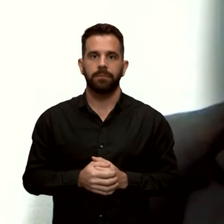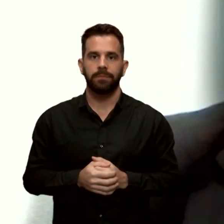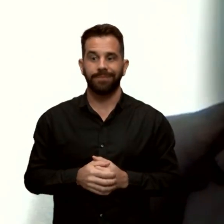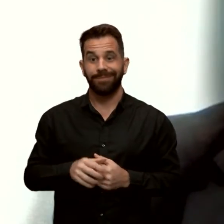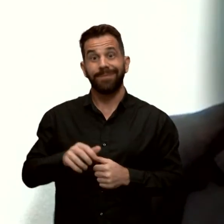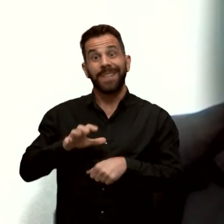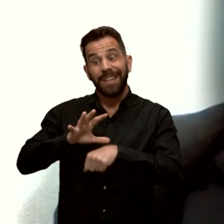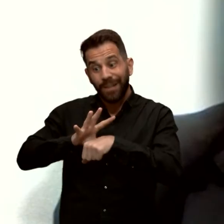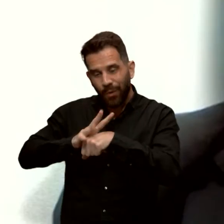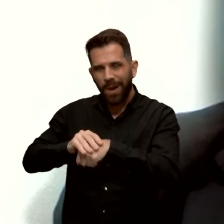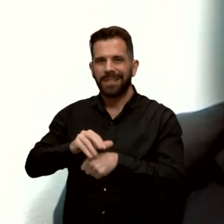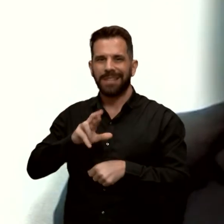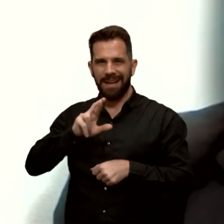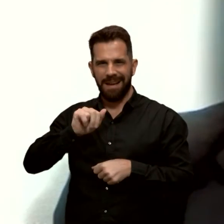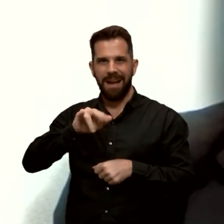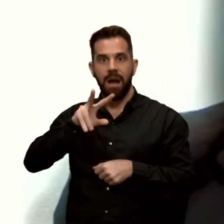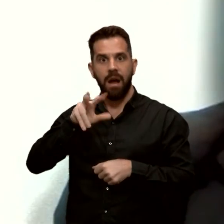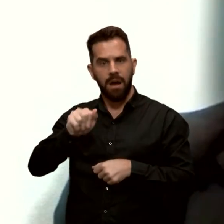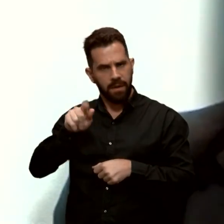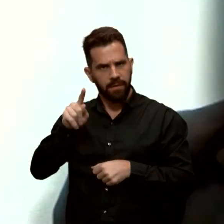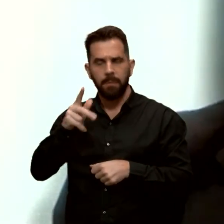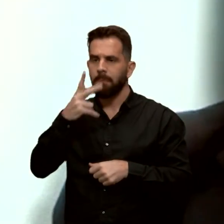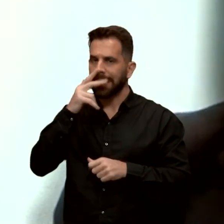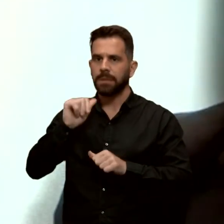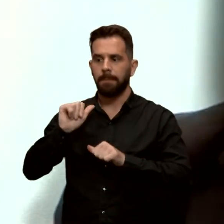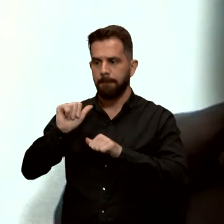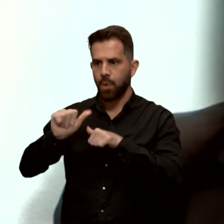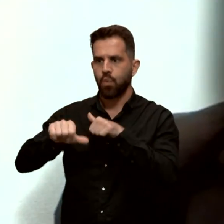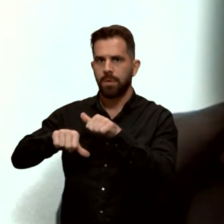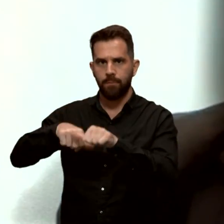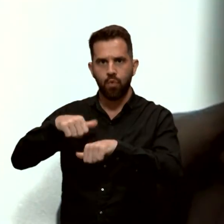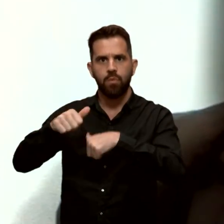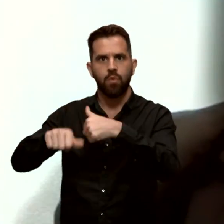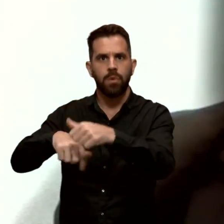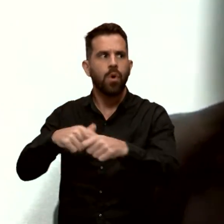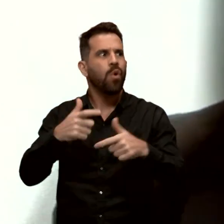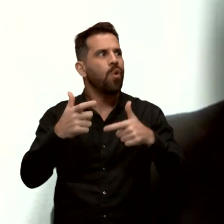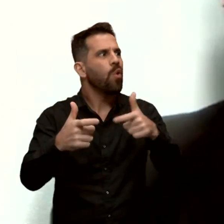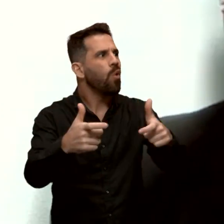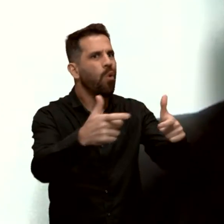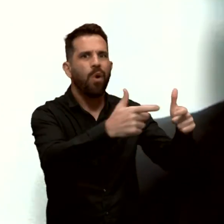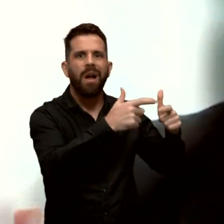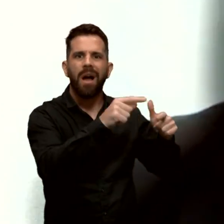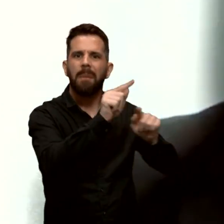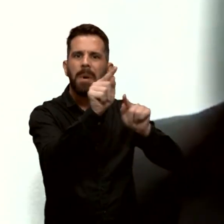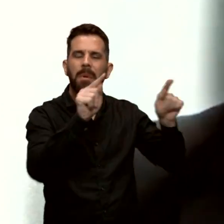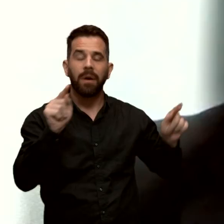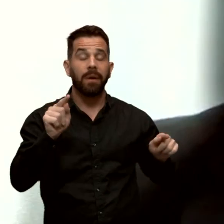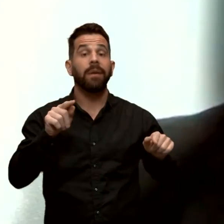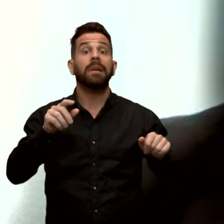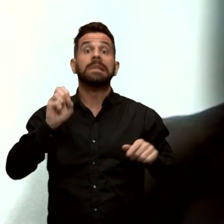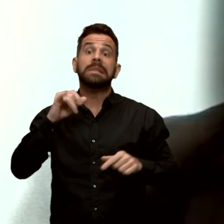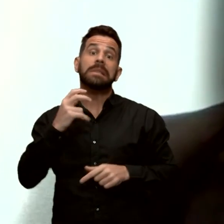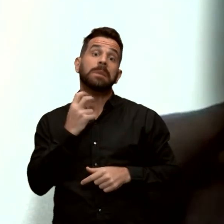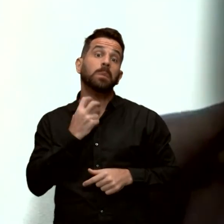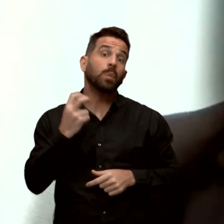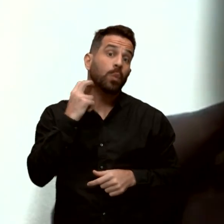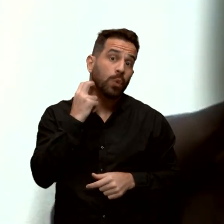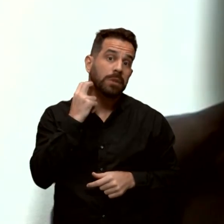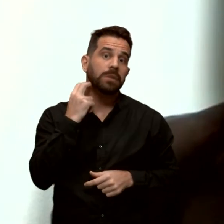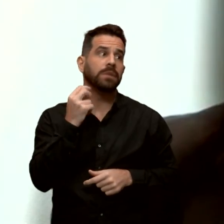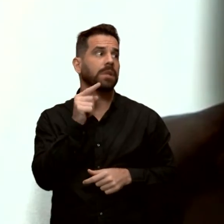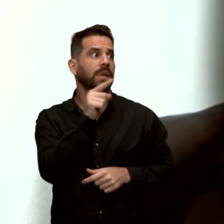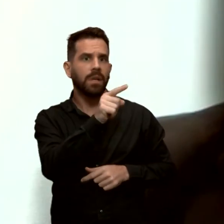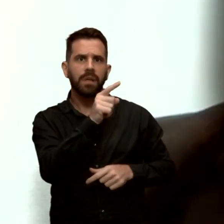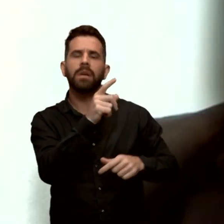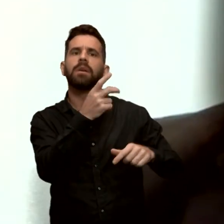modificando o comportamento epidemiológico nas periferias das cidades e temos morcegos dentro da cidade, em parques. Precisamos